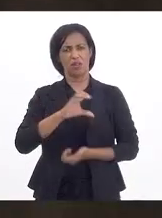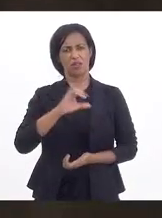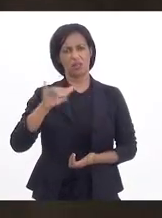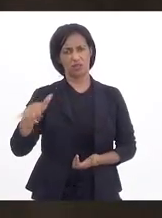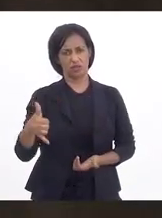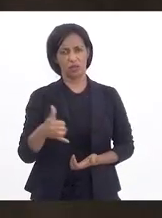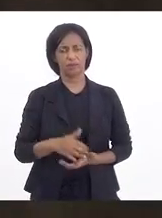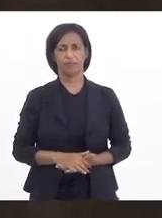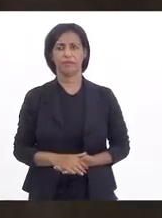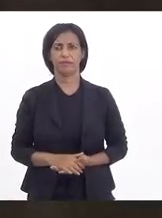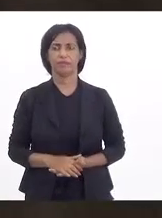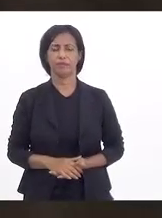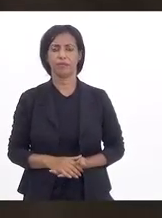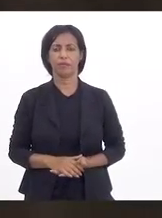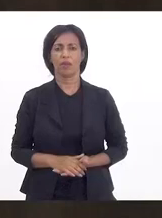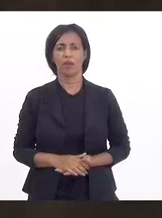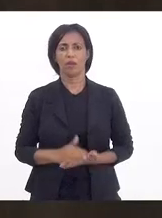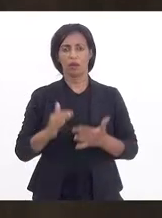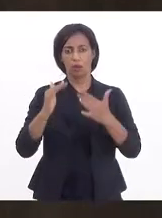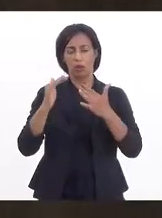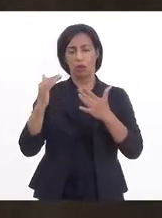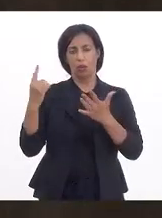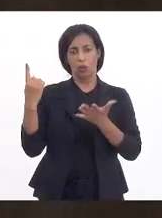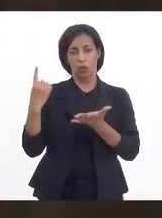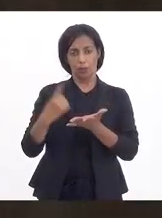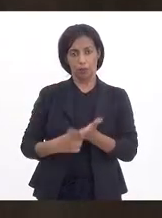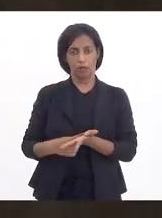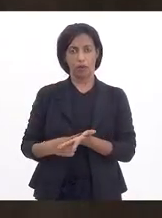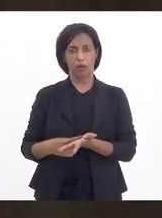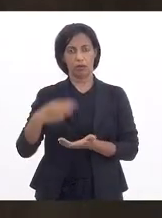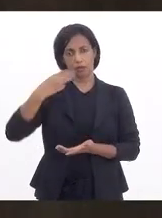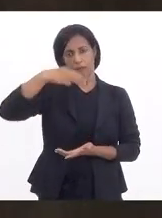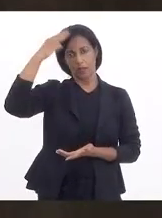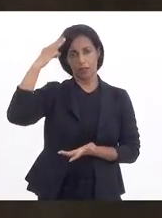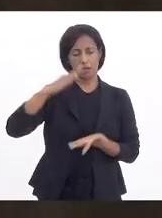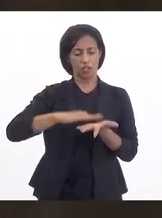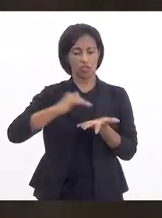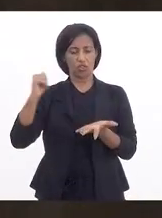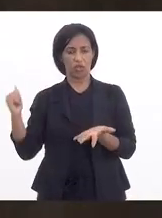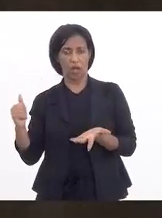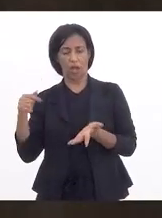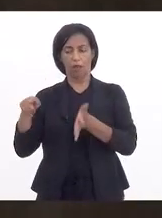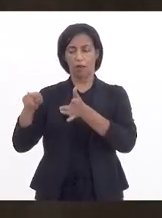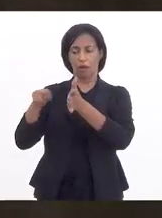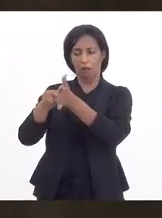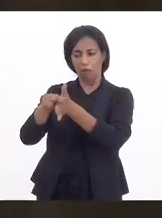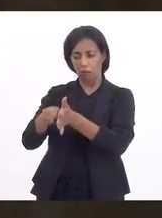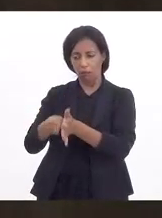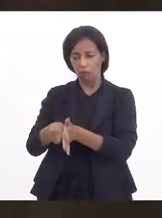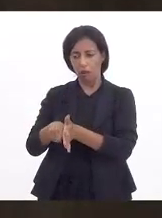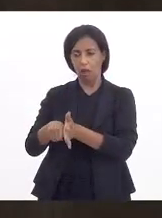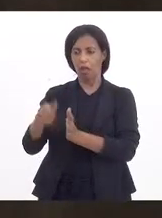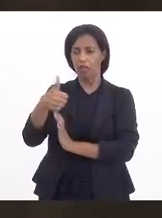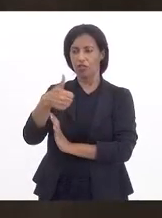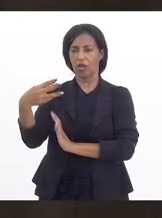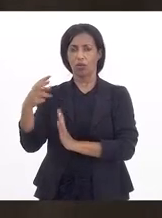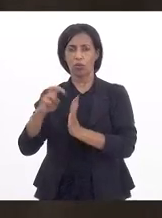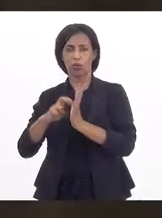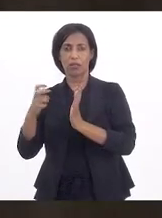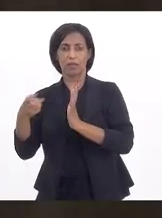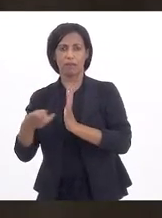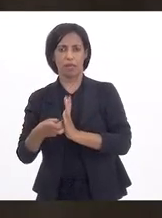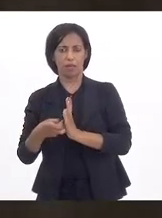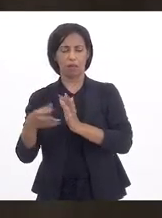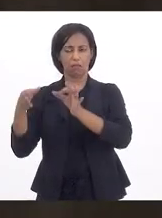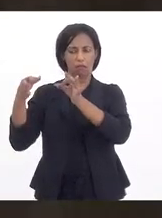ccj companhia Deputado Márcio Pacheco de deixar o projeto pede pauta para que a gente possa examinar o conteúdo as 14 emendas fazer